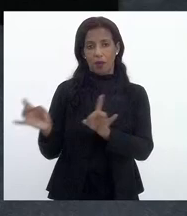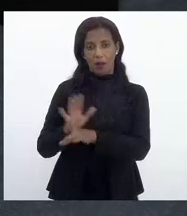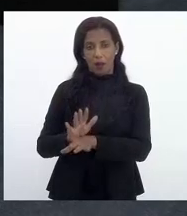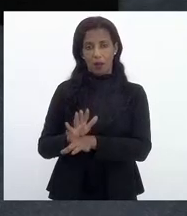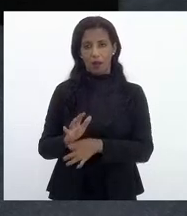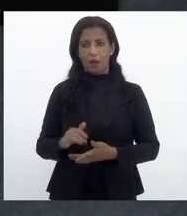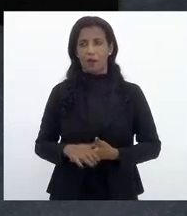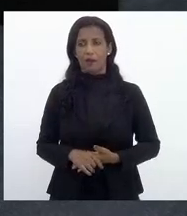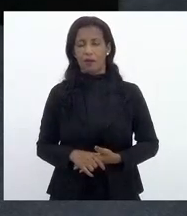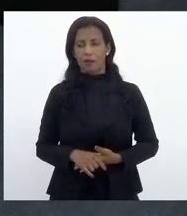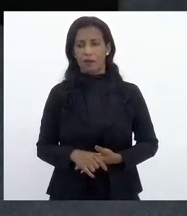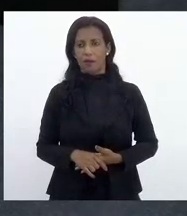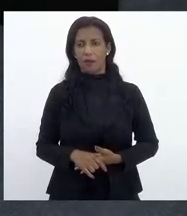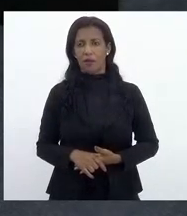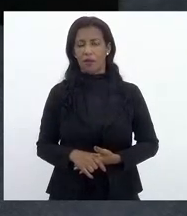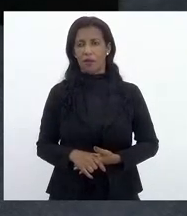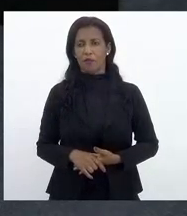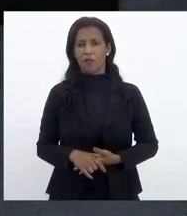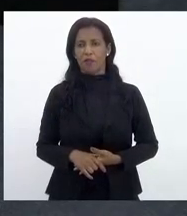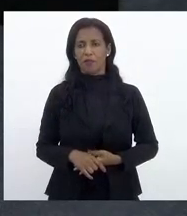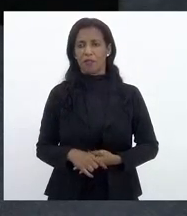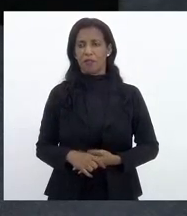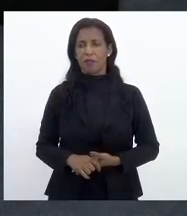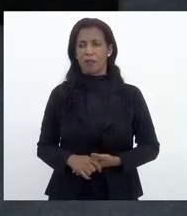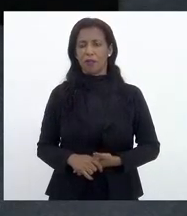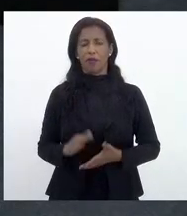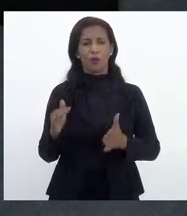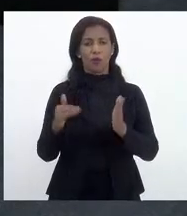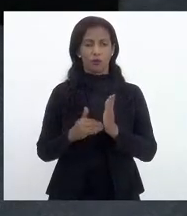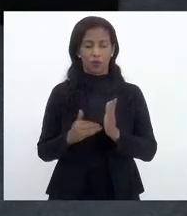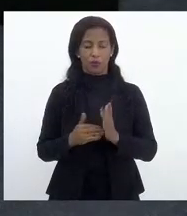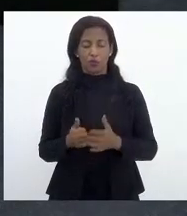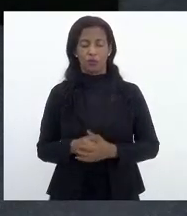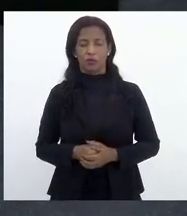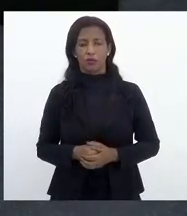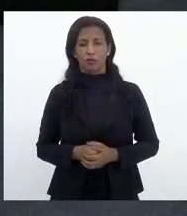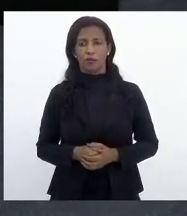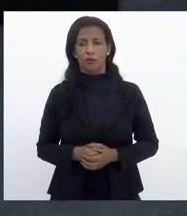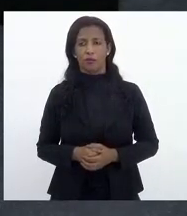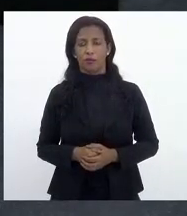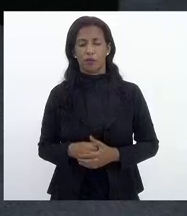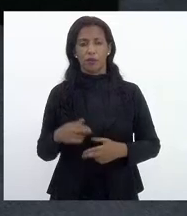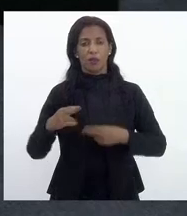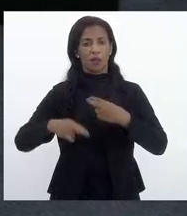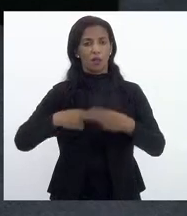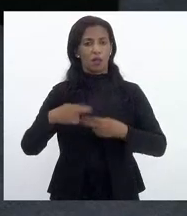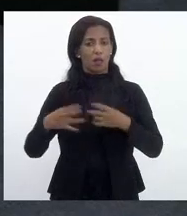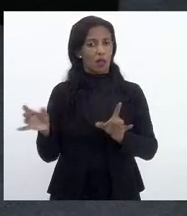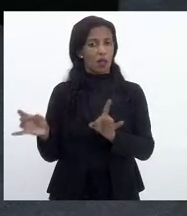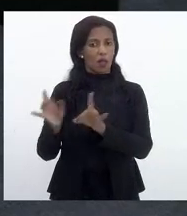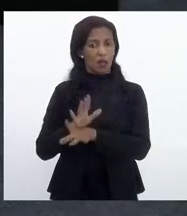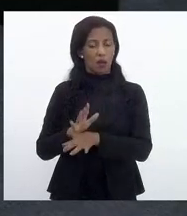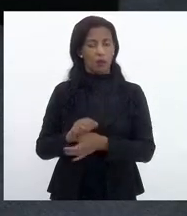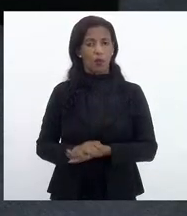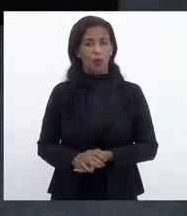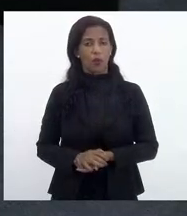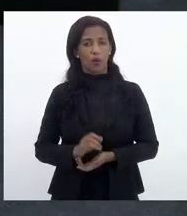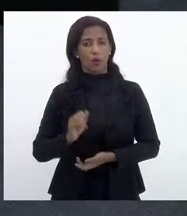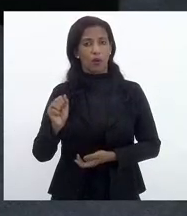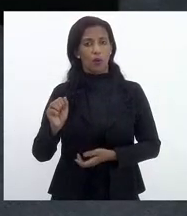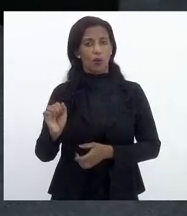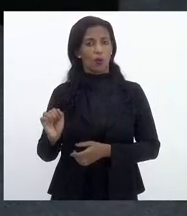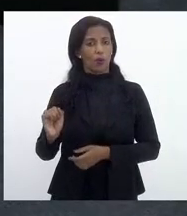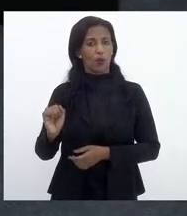praticamente fui na rua para ser época de obra nos últimos Rui fala por favor o último. A reforma praticamente acabou com a aposentadoria